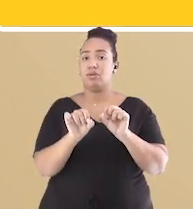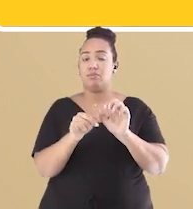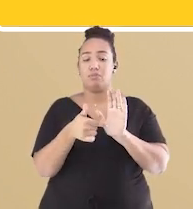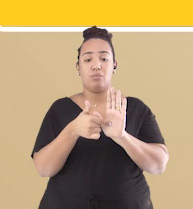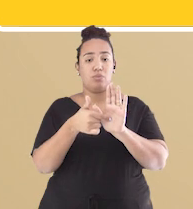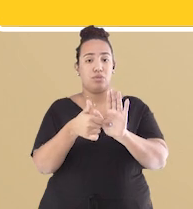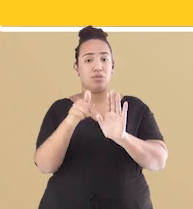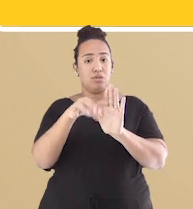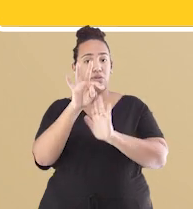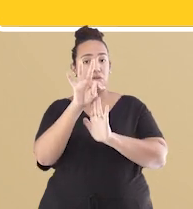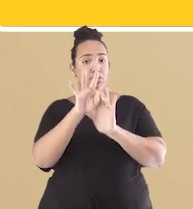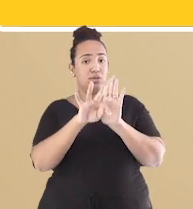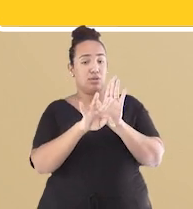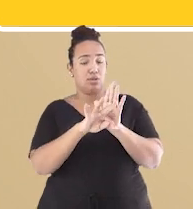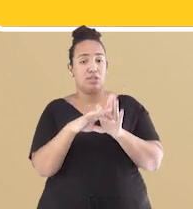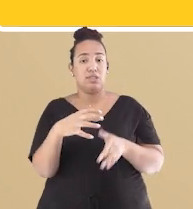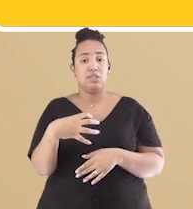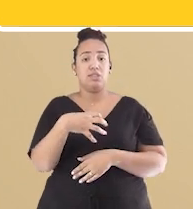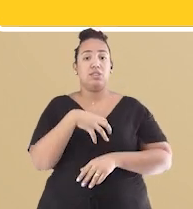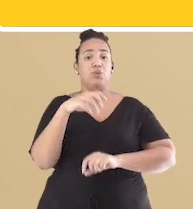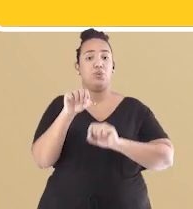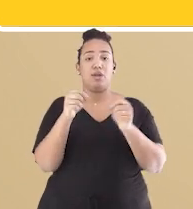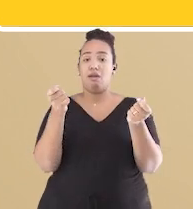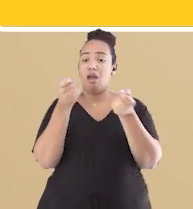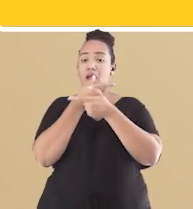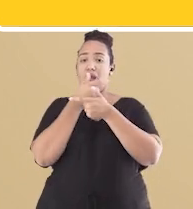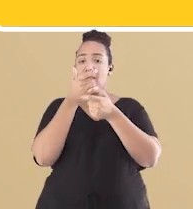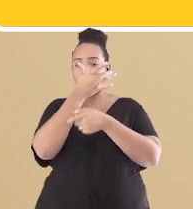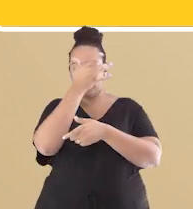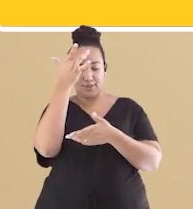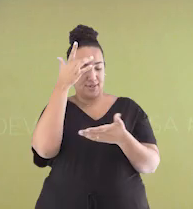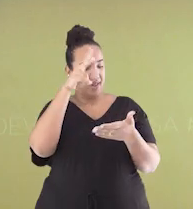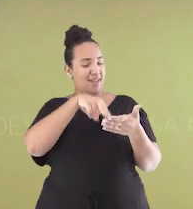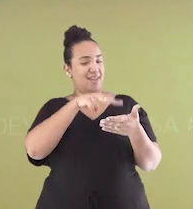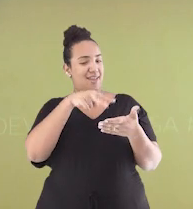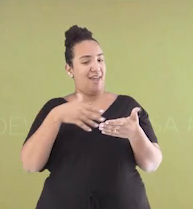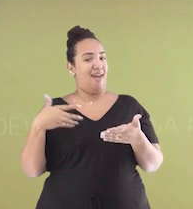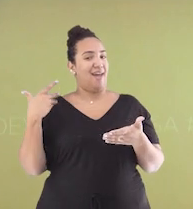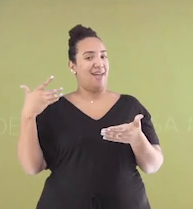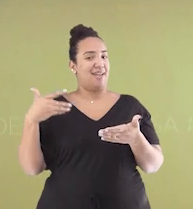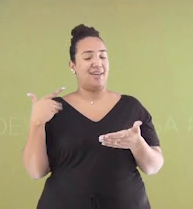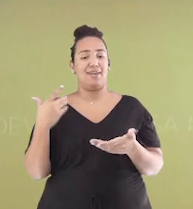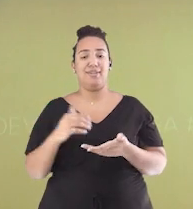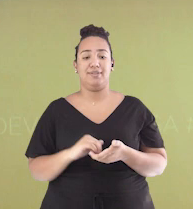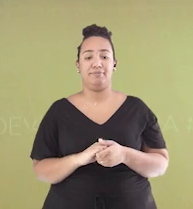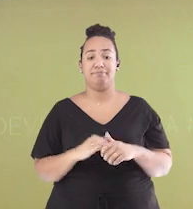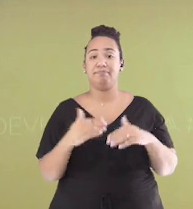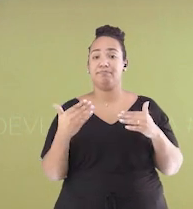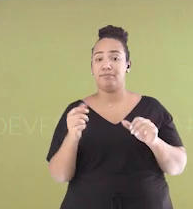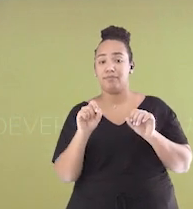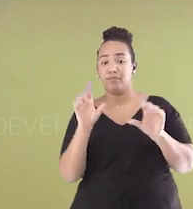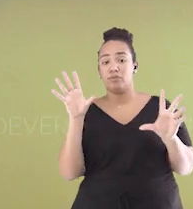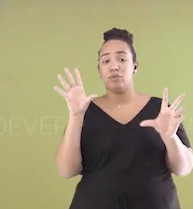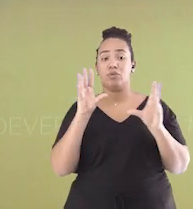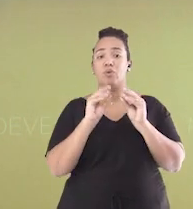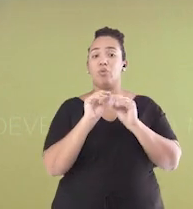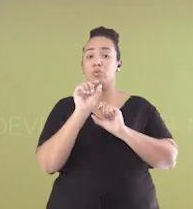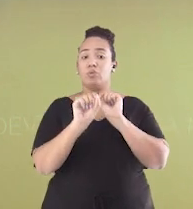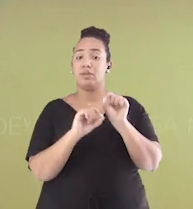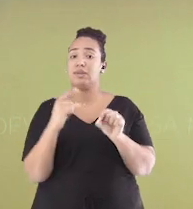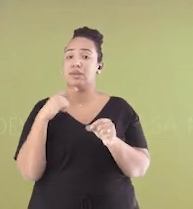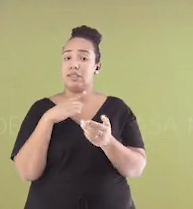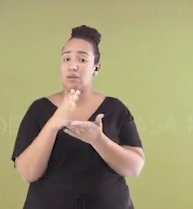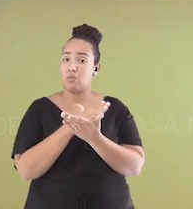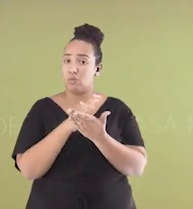no texto efeitos de humor, a fim de divertir o leitor. Podemos concluir que algumas palavras e